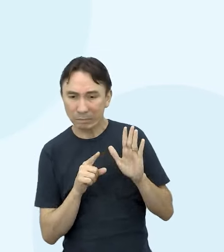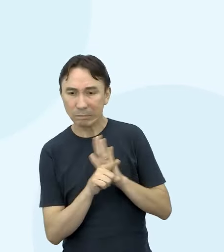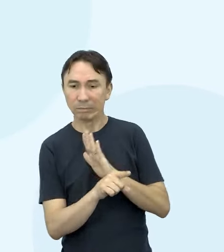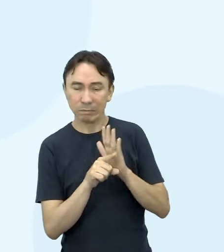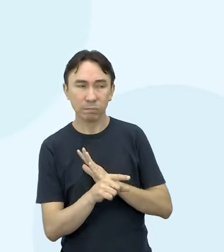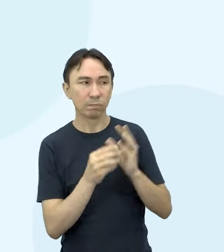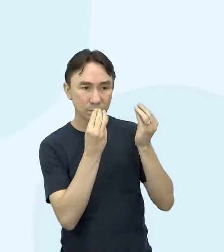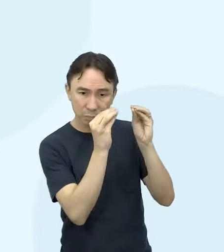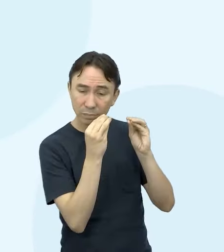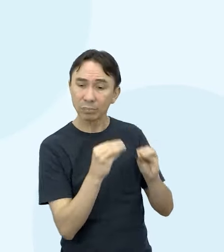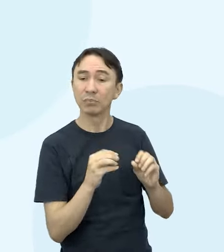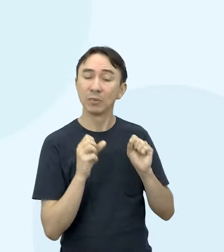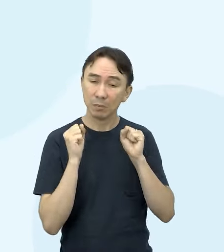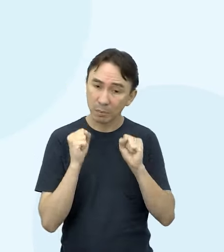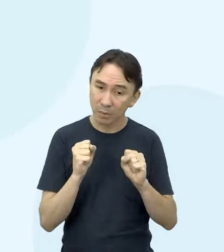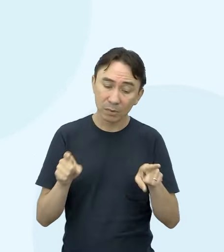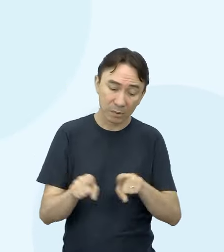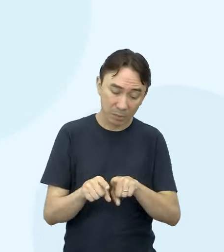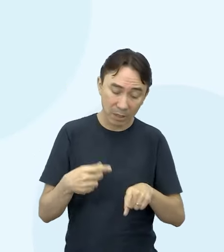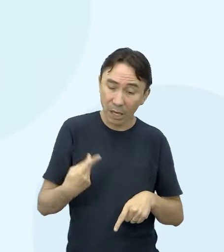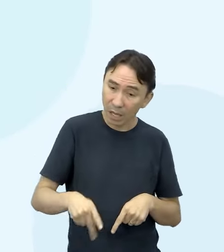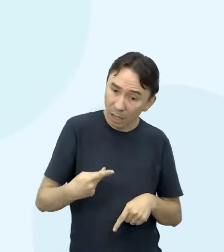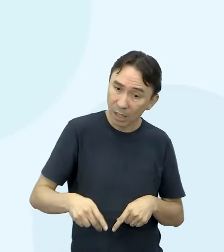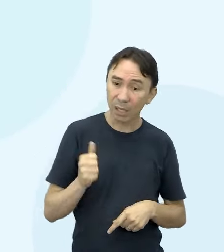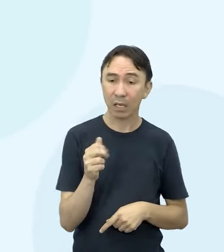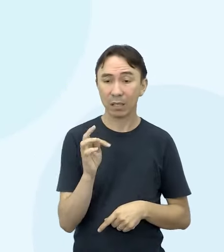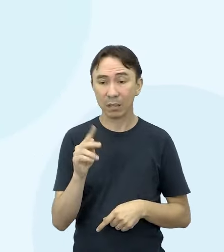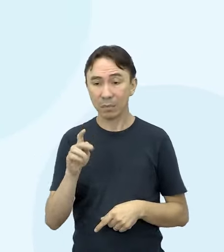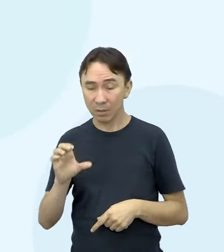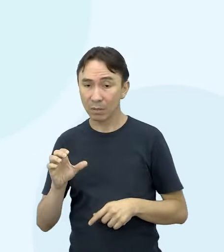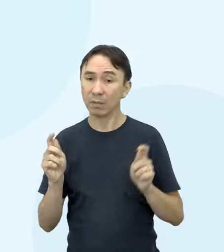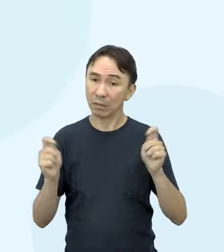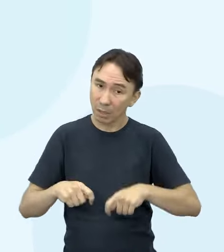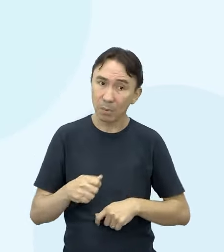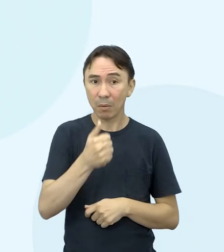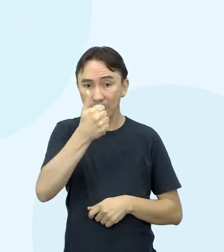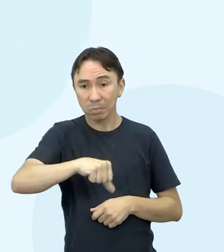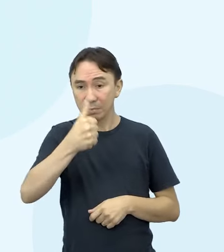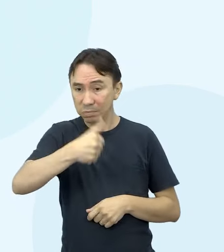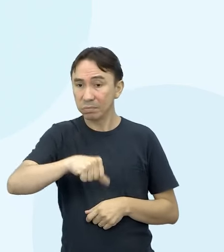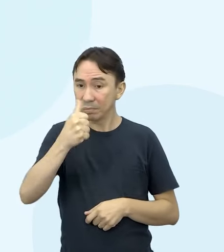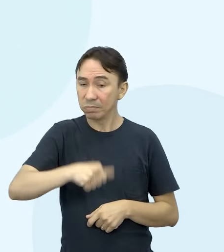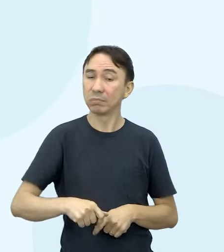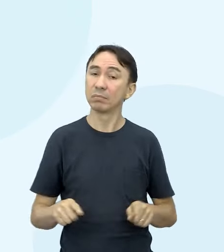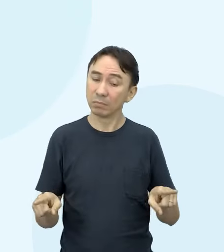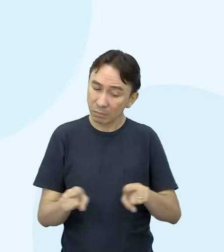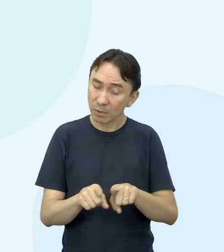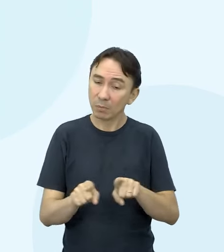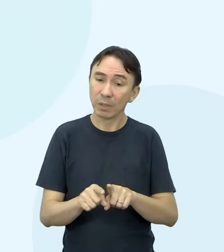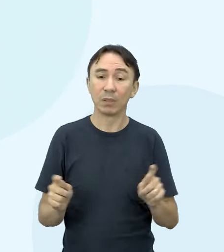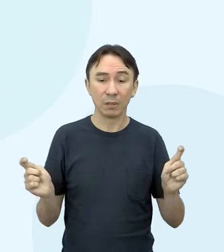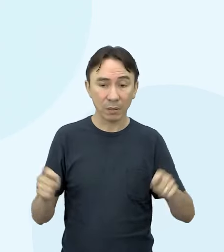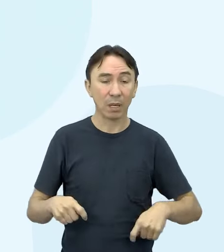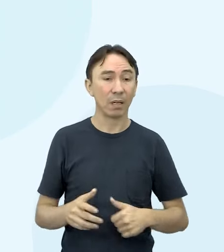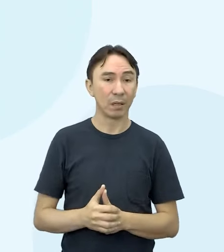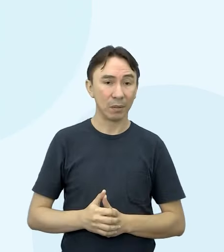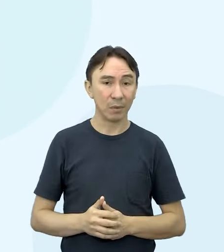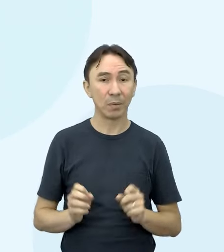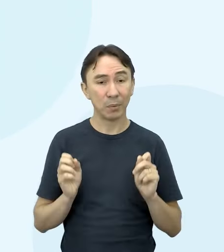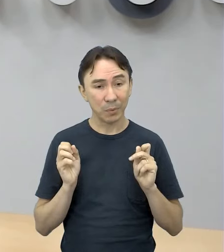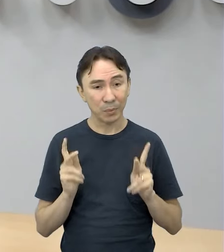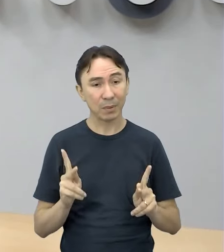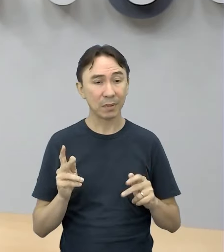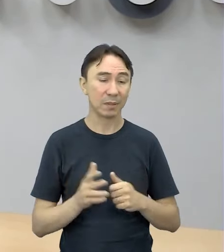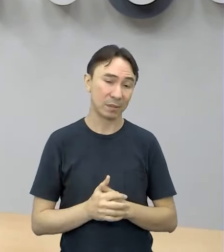também dessa da formação de hoje, tá certo? É isso, professora